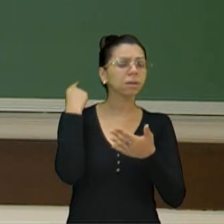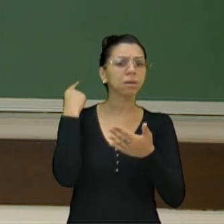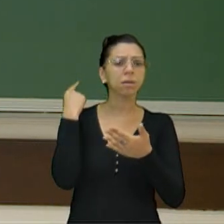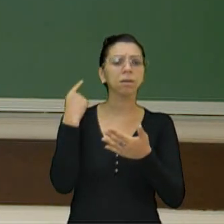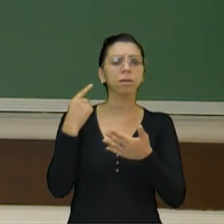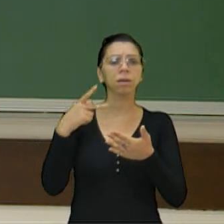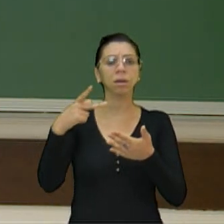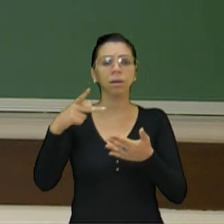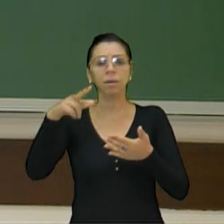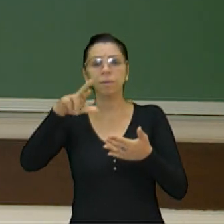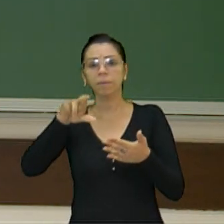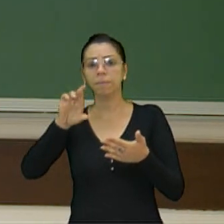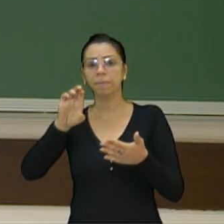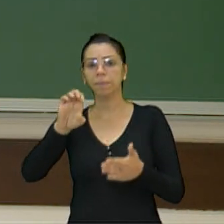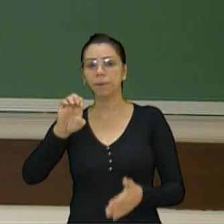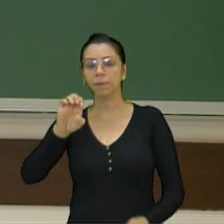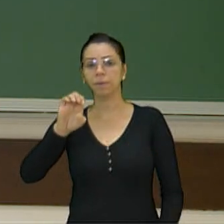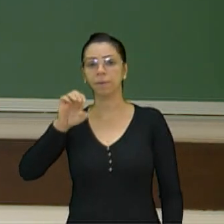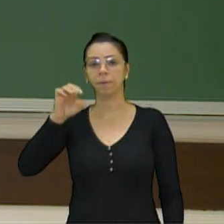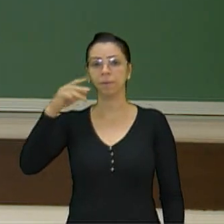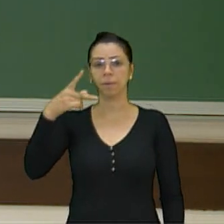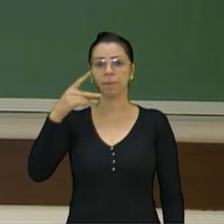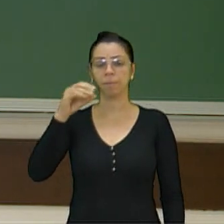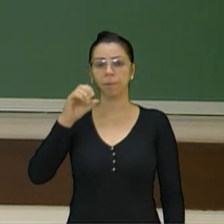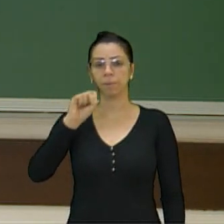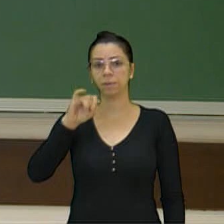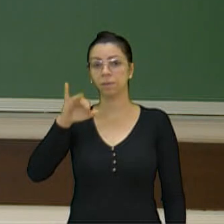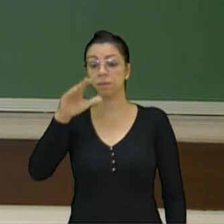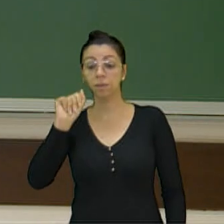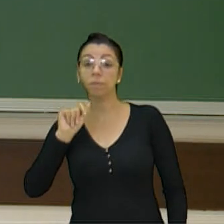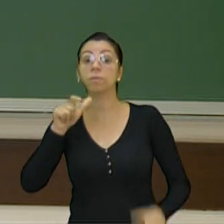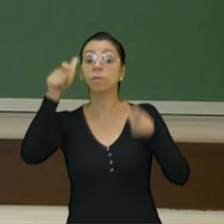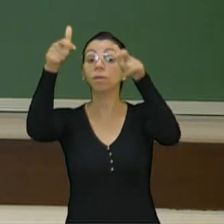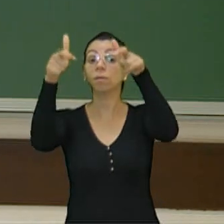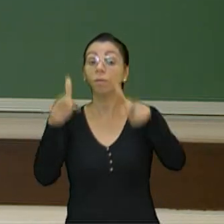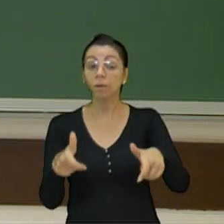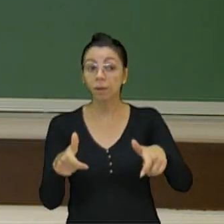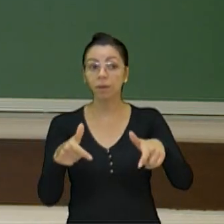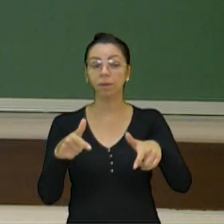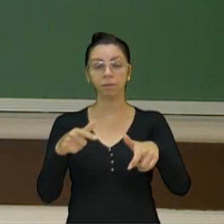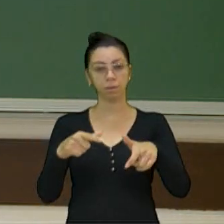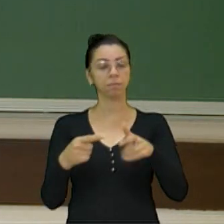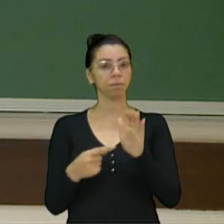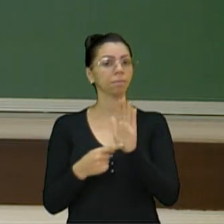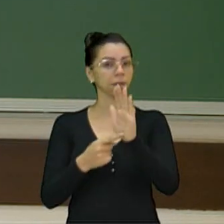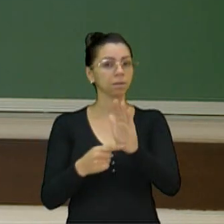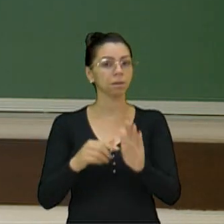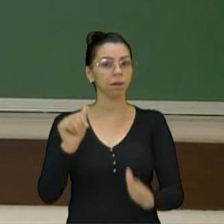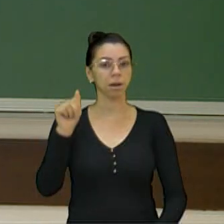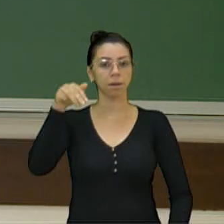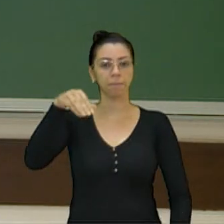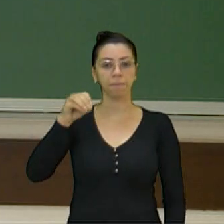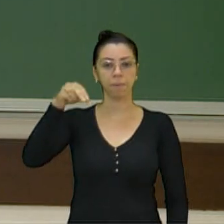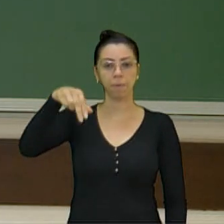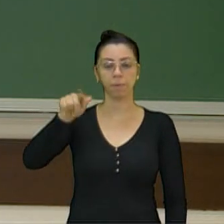né? E a preposição among tinha aparecido lá, entre, beleza? Cadê a próxima